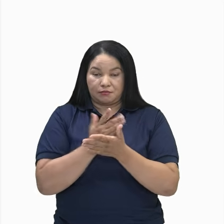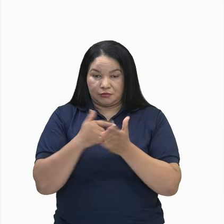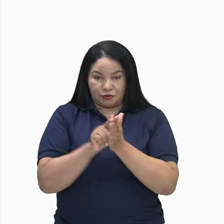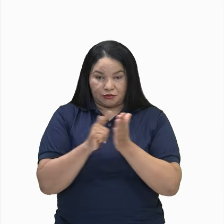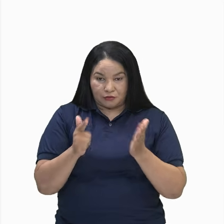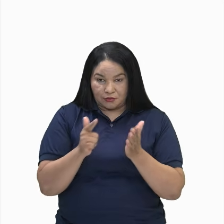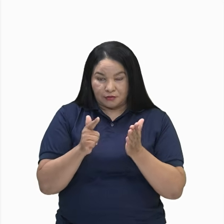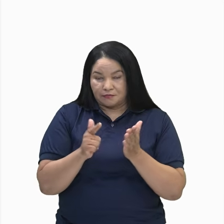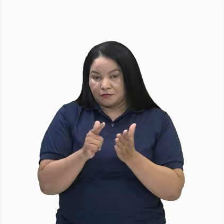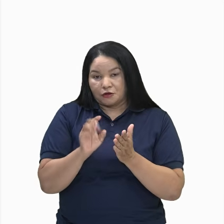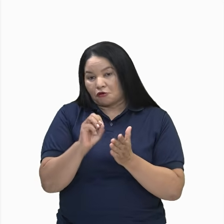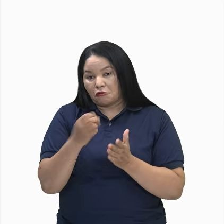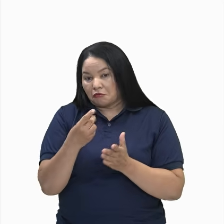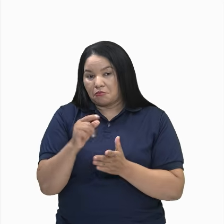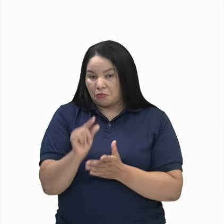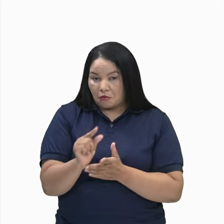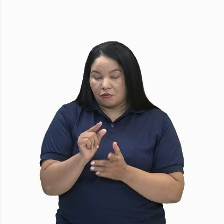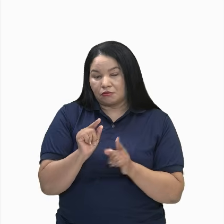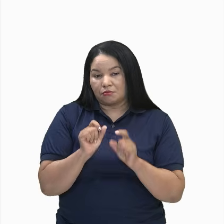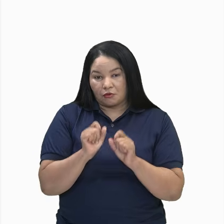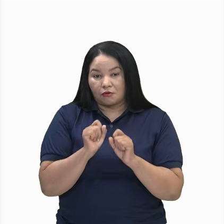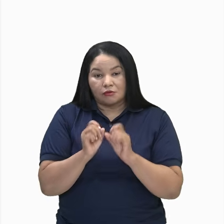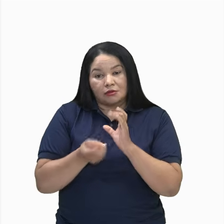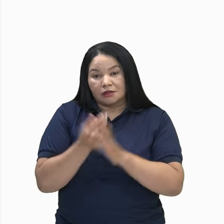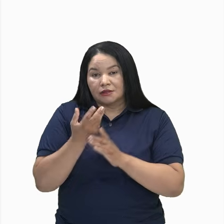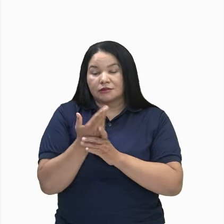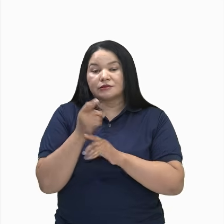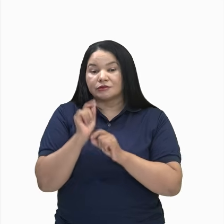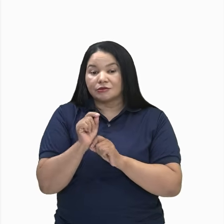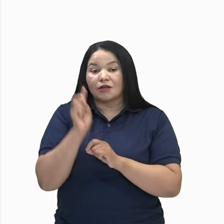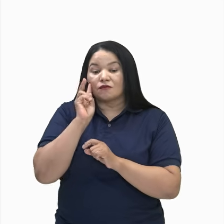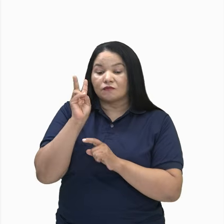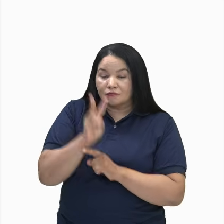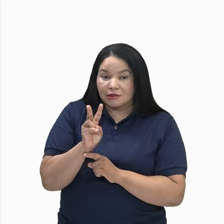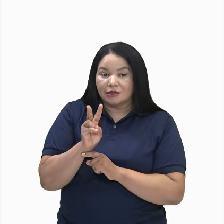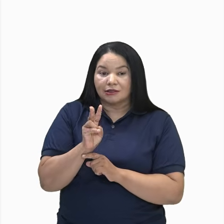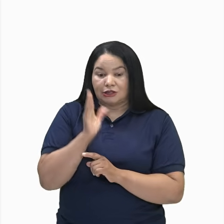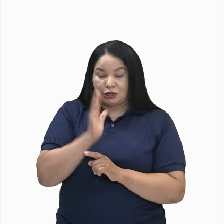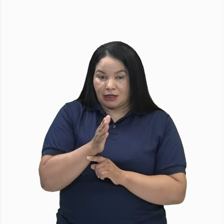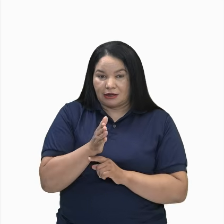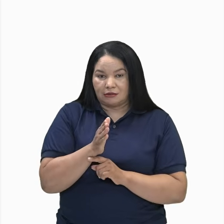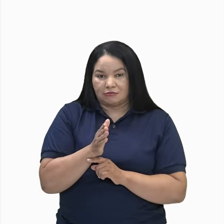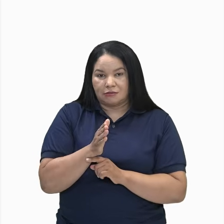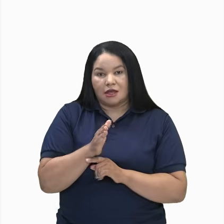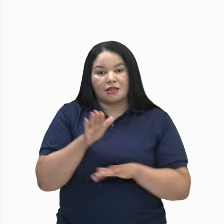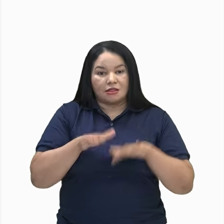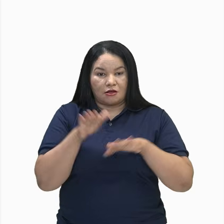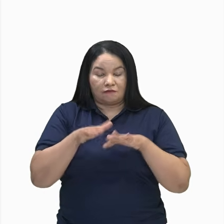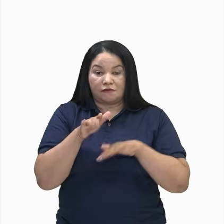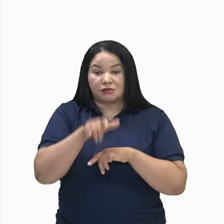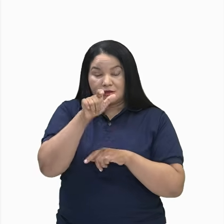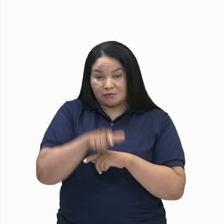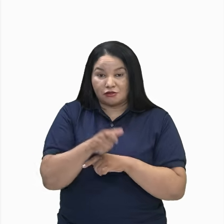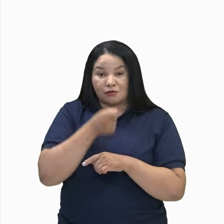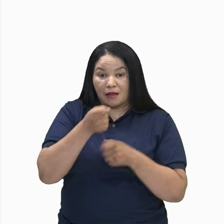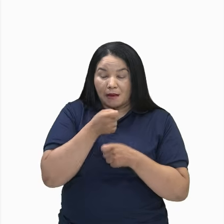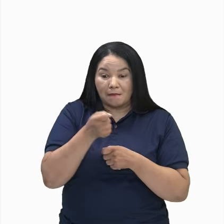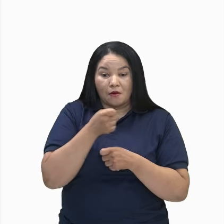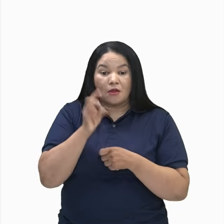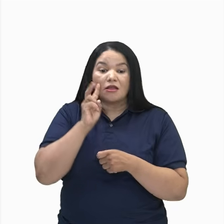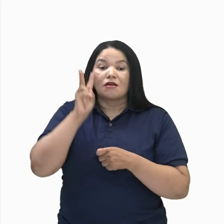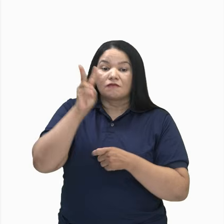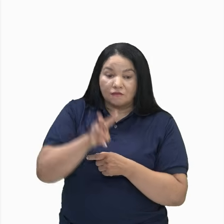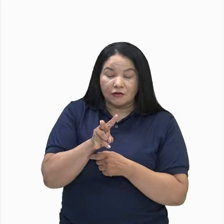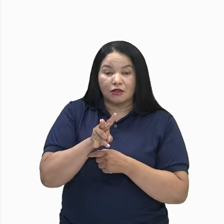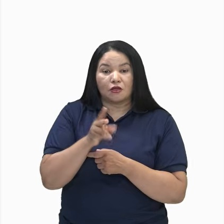jornalísticas originam-se integralmente da observação direta. O repórter estava ali, o fato aconteceu na frente